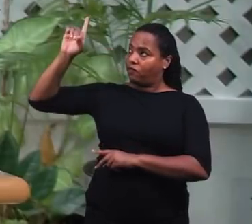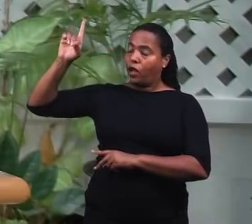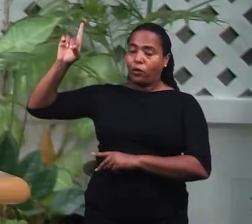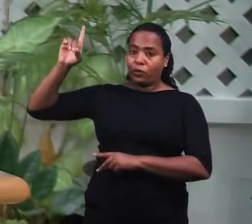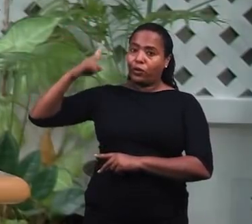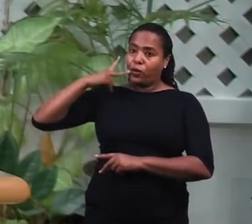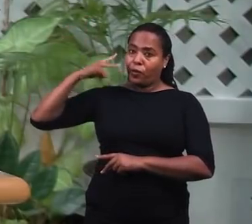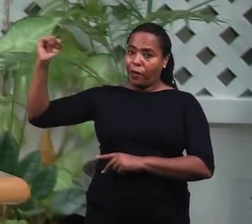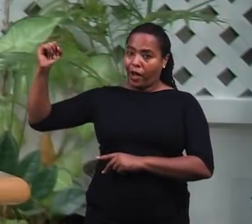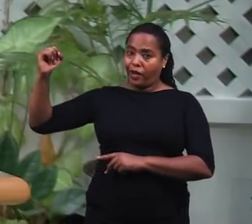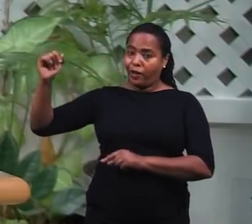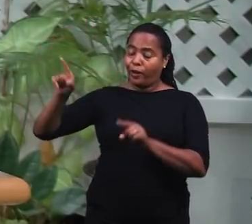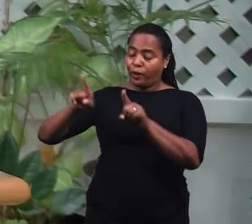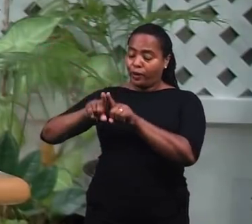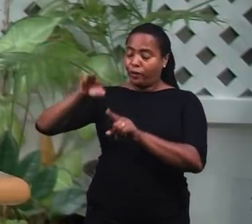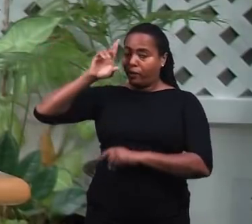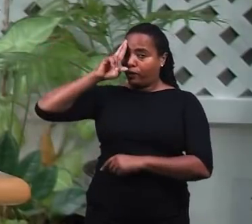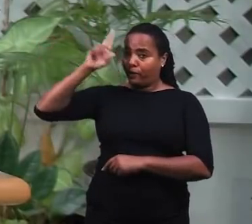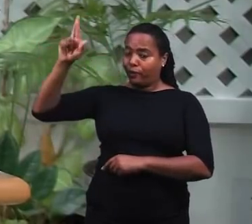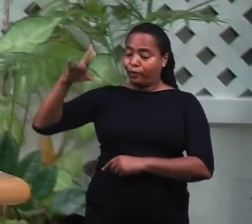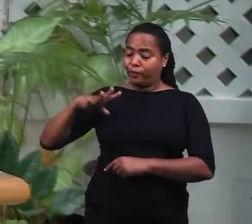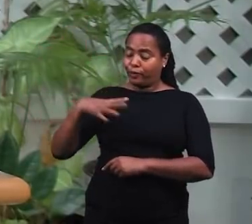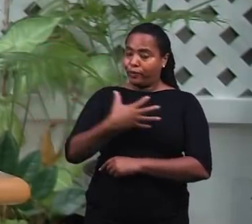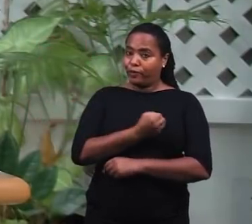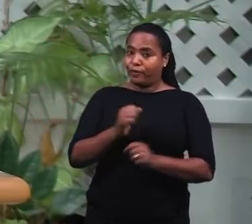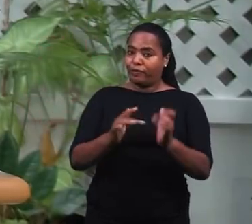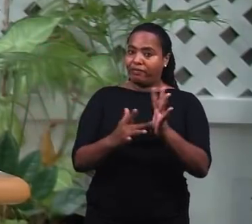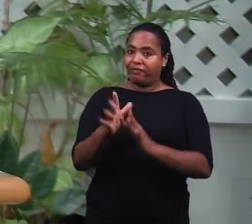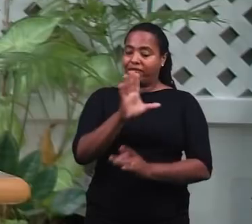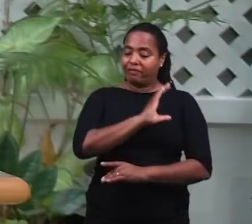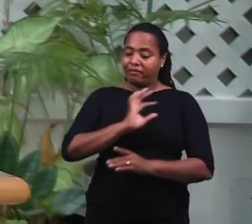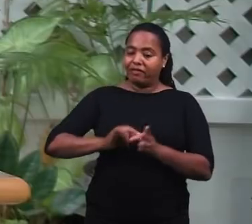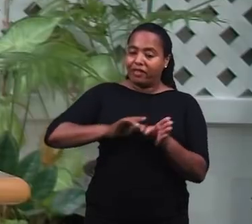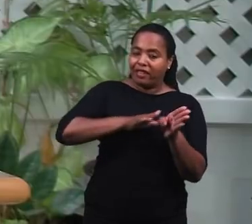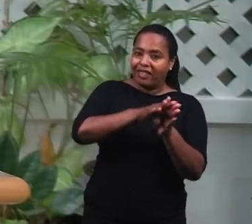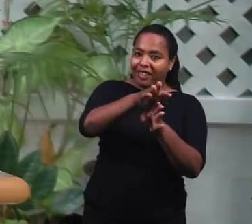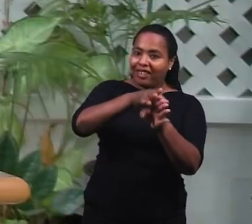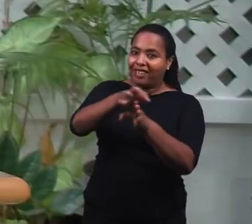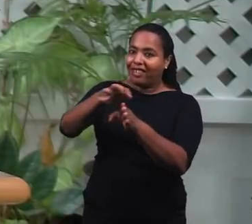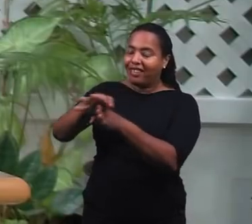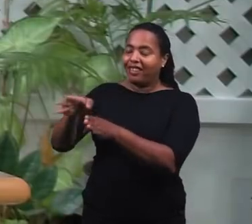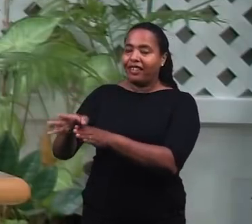do nosso Senhor e Salvador Jesus Cristo, já que